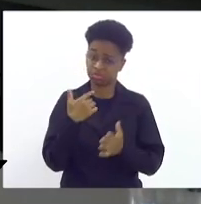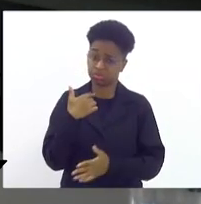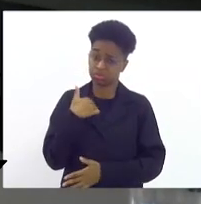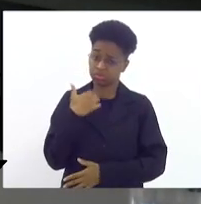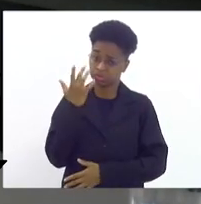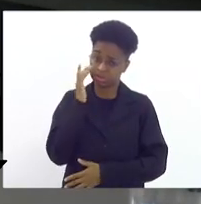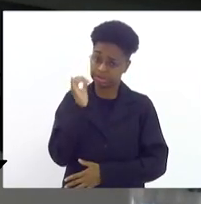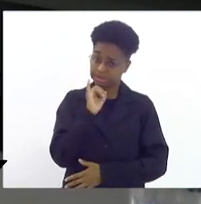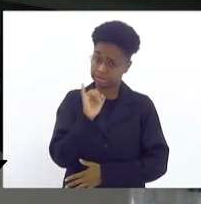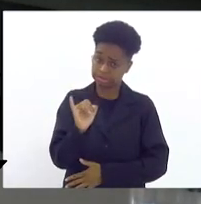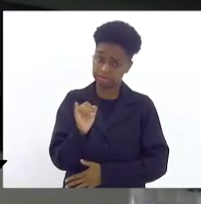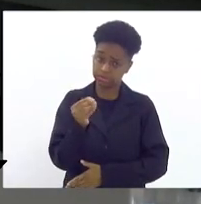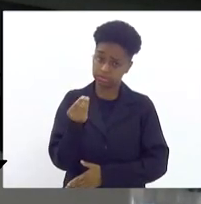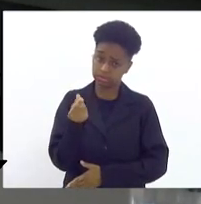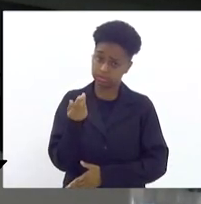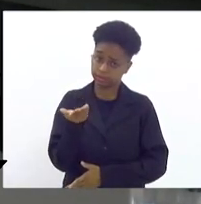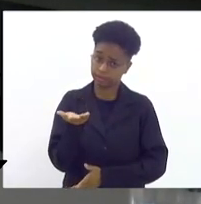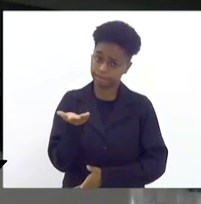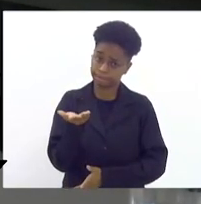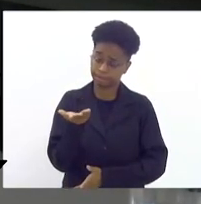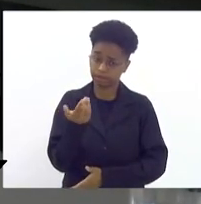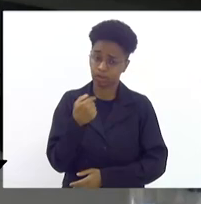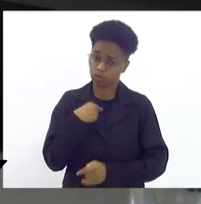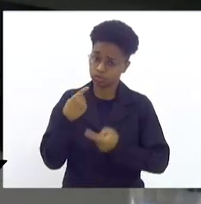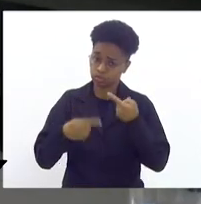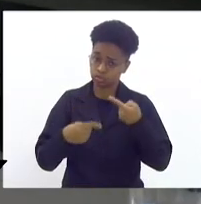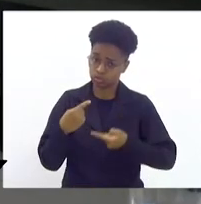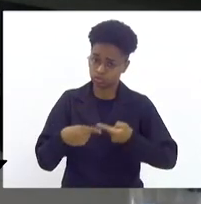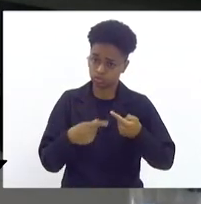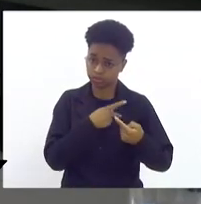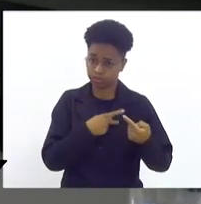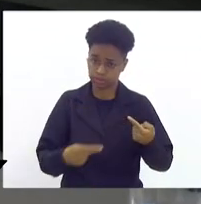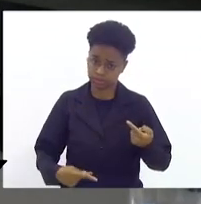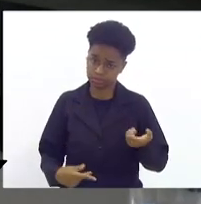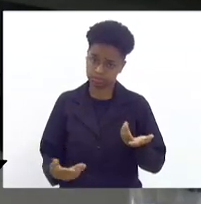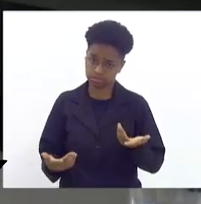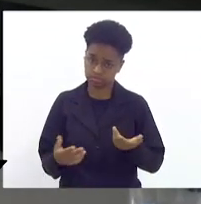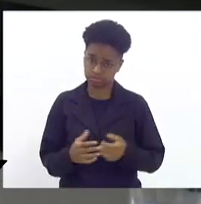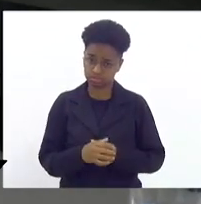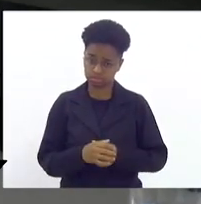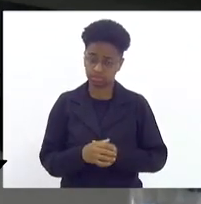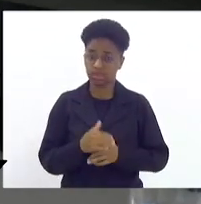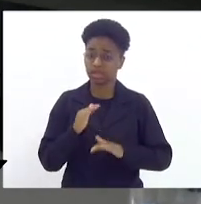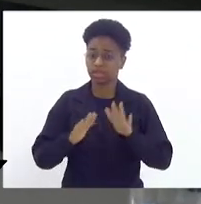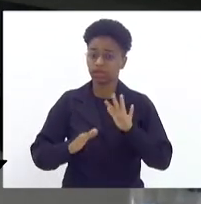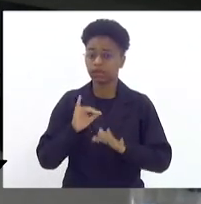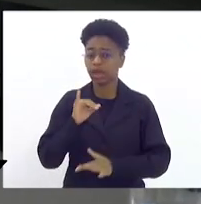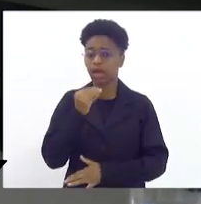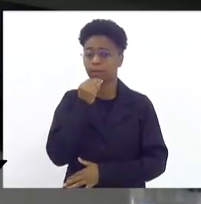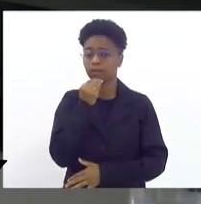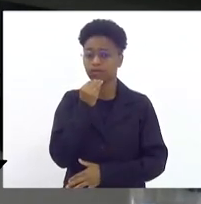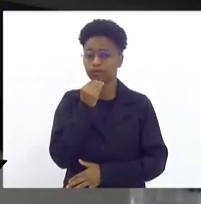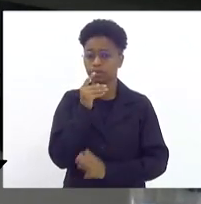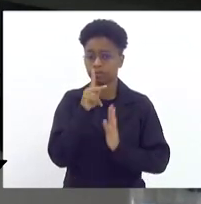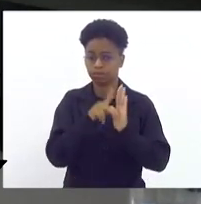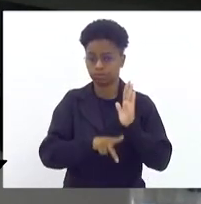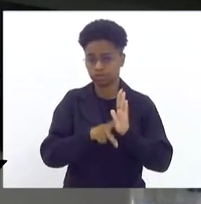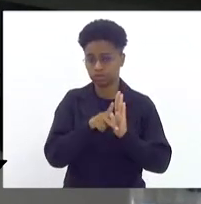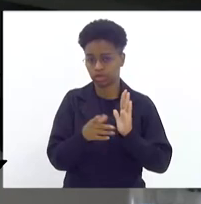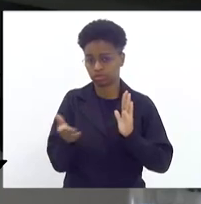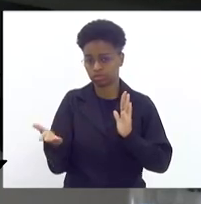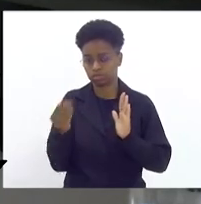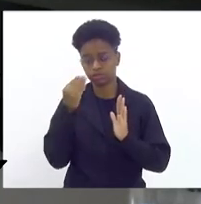gente... Estou discutindo aqui com o presidente, na verdade. Da gente aproveitar o projeto do colega